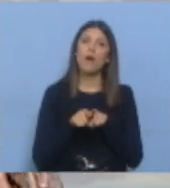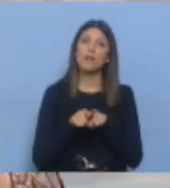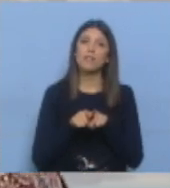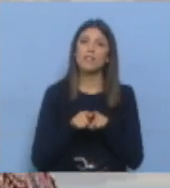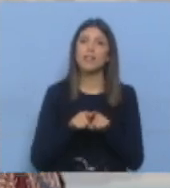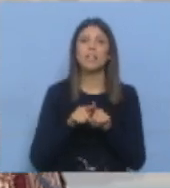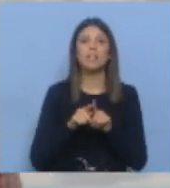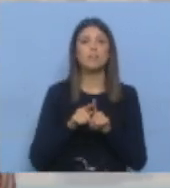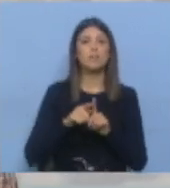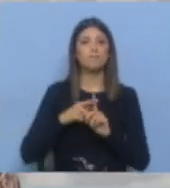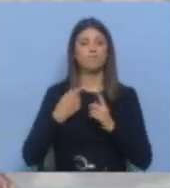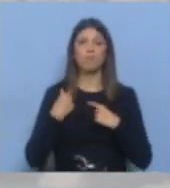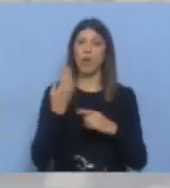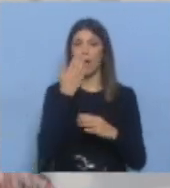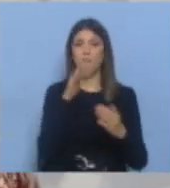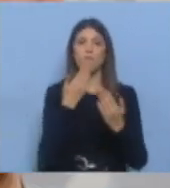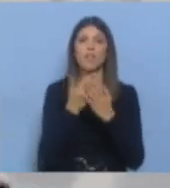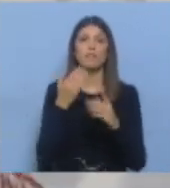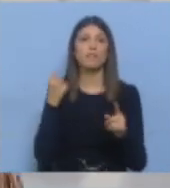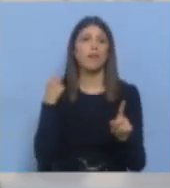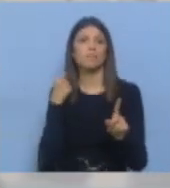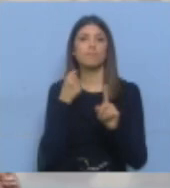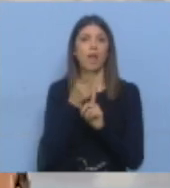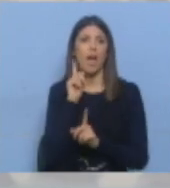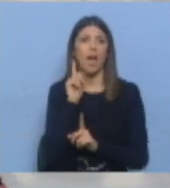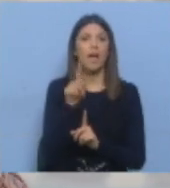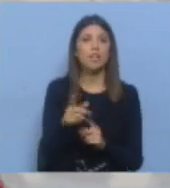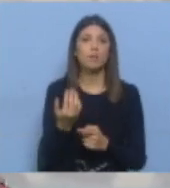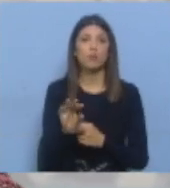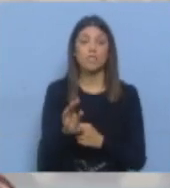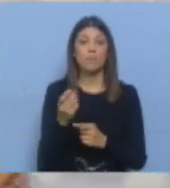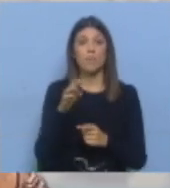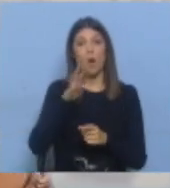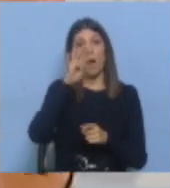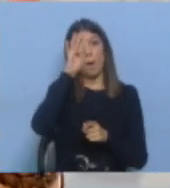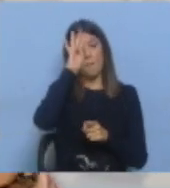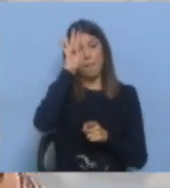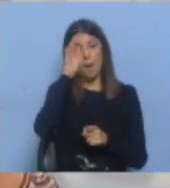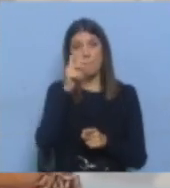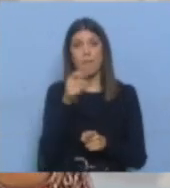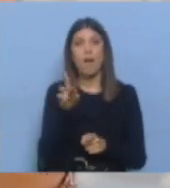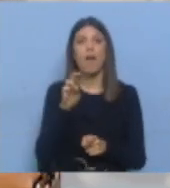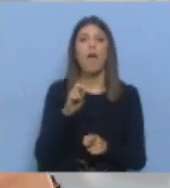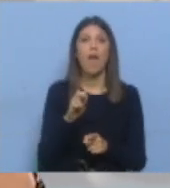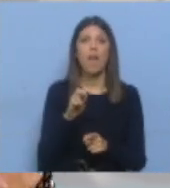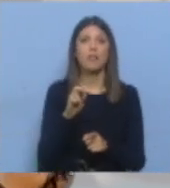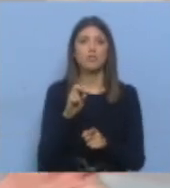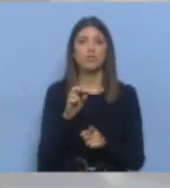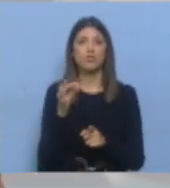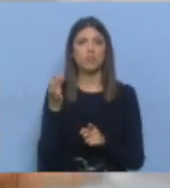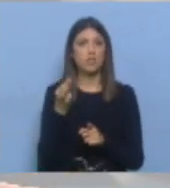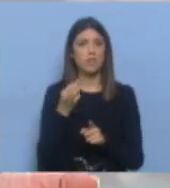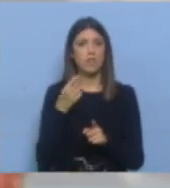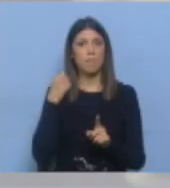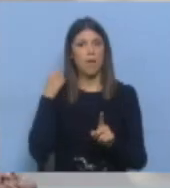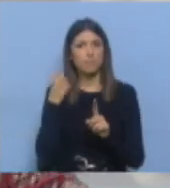da Igreja em tudo. João Paulo II também modificou muita coisa, a deriva, digamos assim, de aprofundamento da razão que o